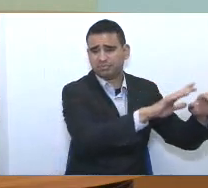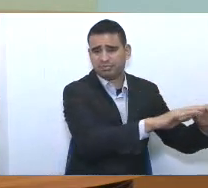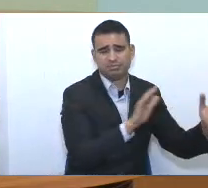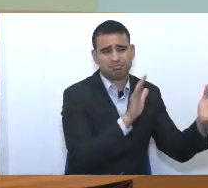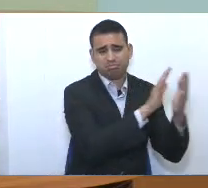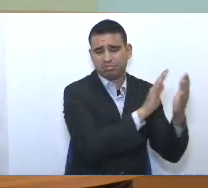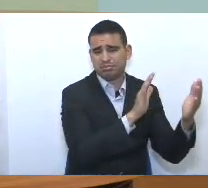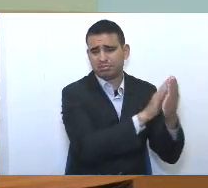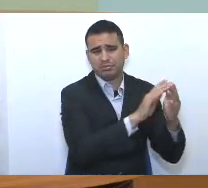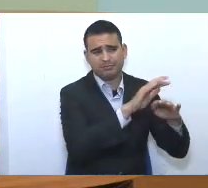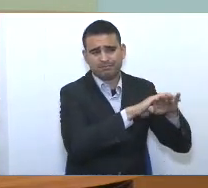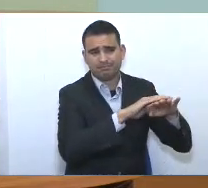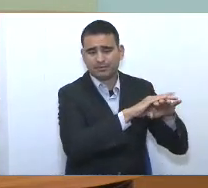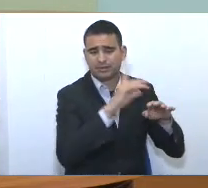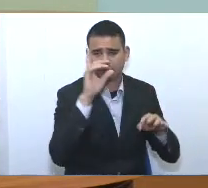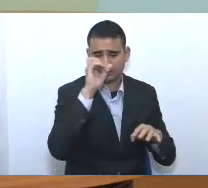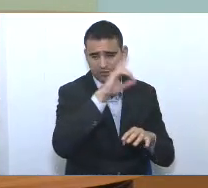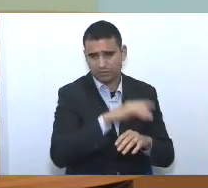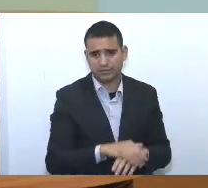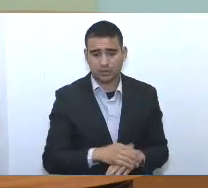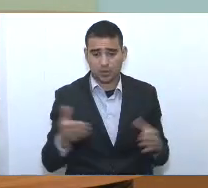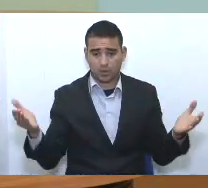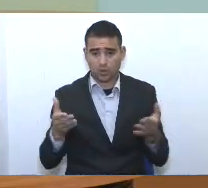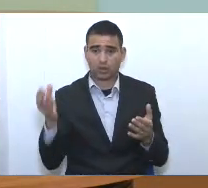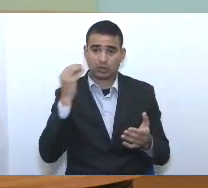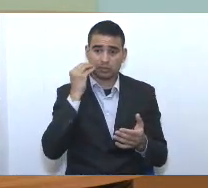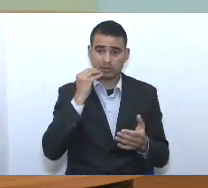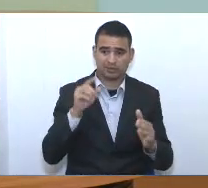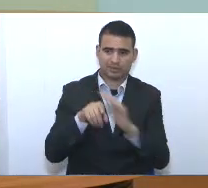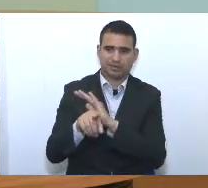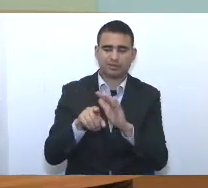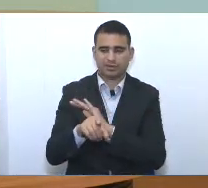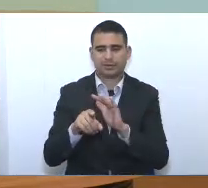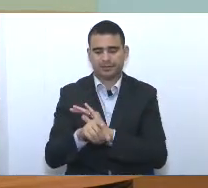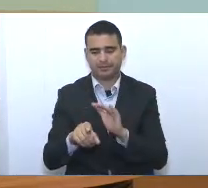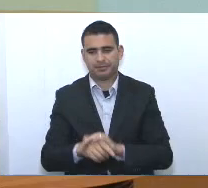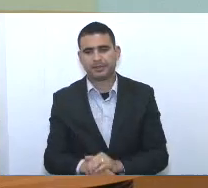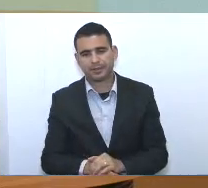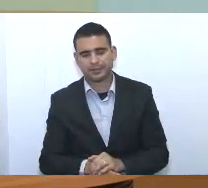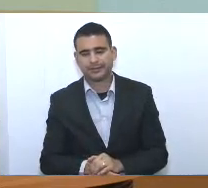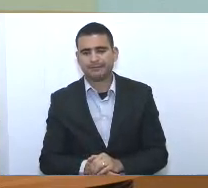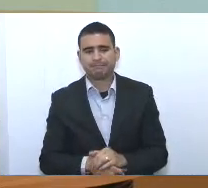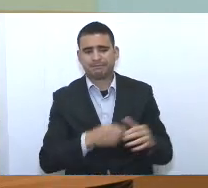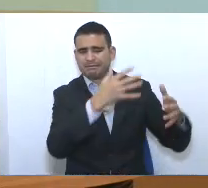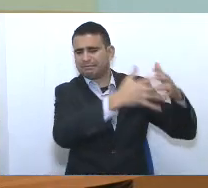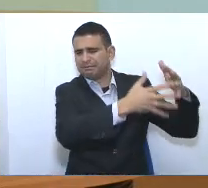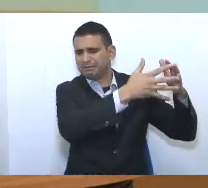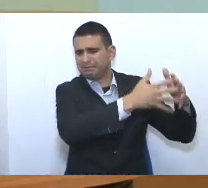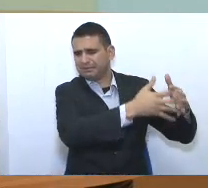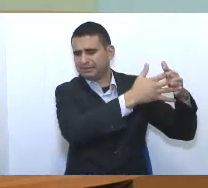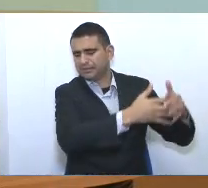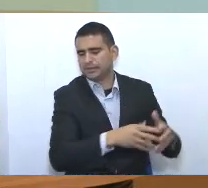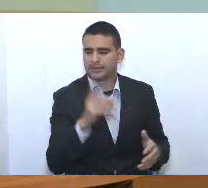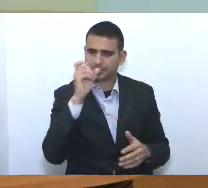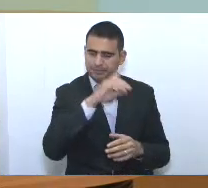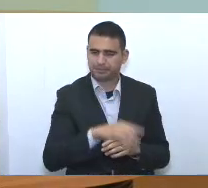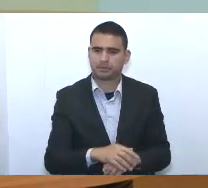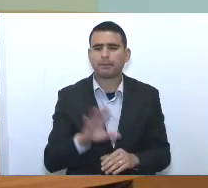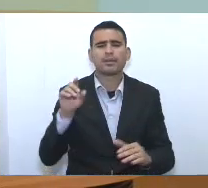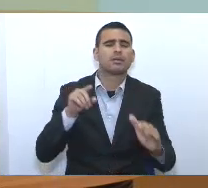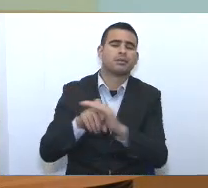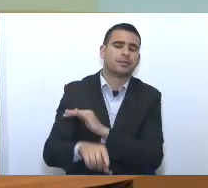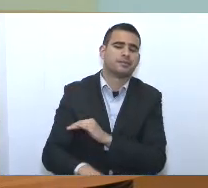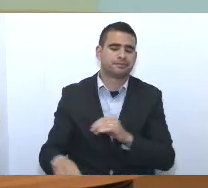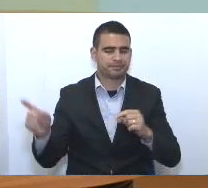em andamento, e a gente precisa até ser rápido para não atrapalhar os que estão esperando. Mas o meu